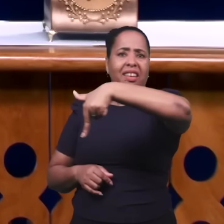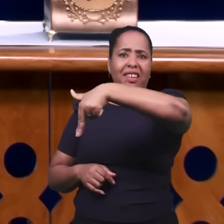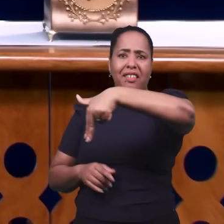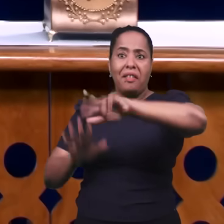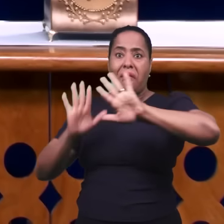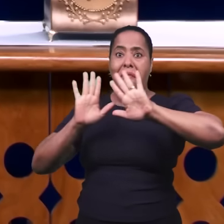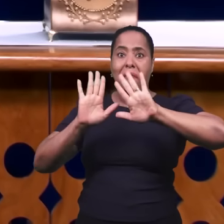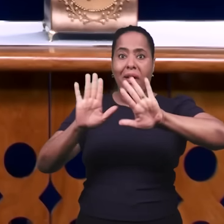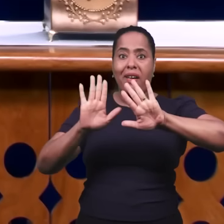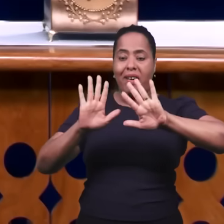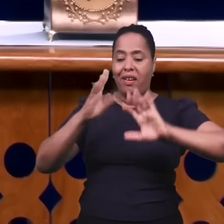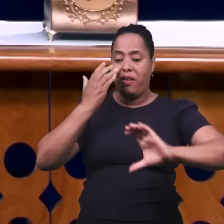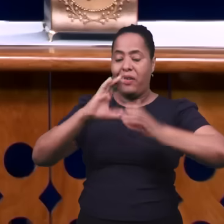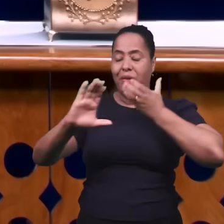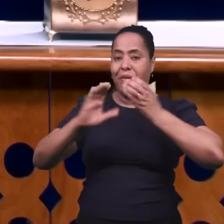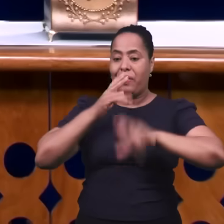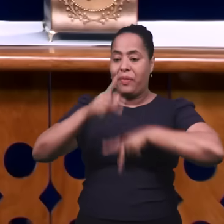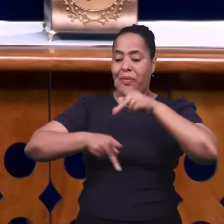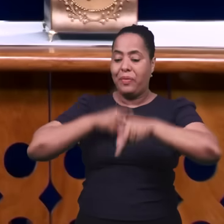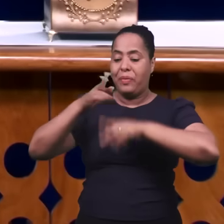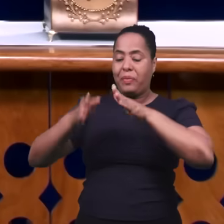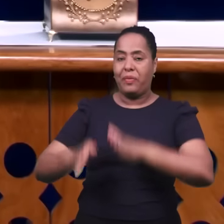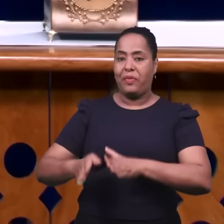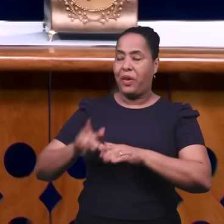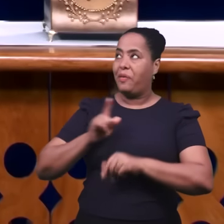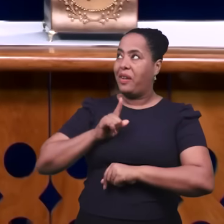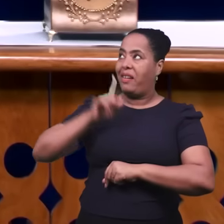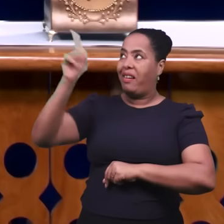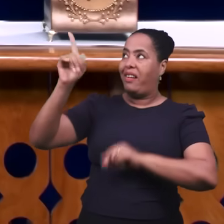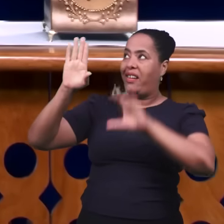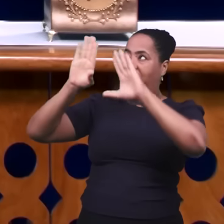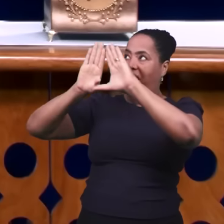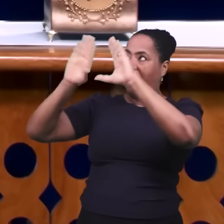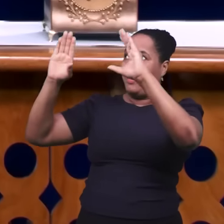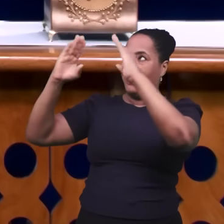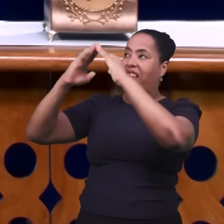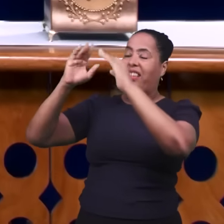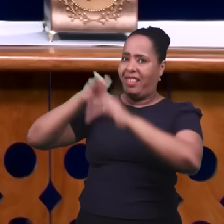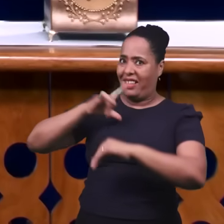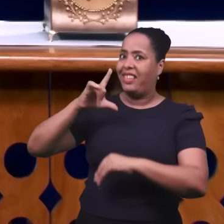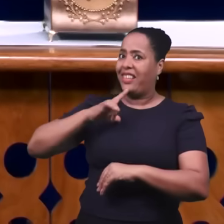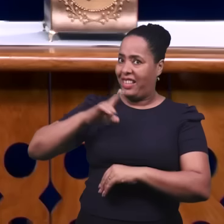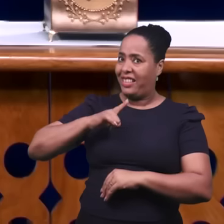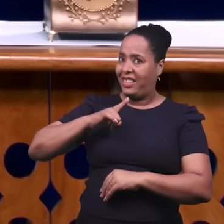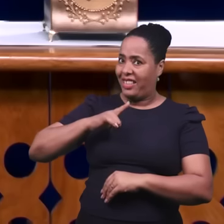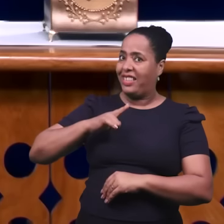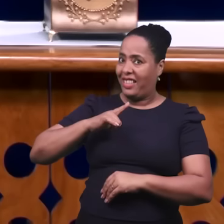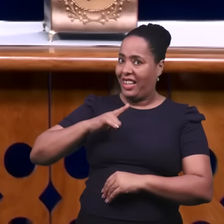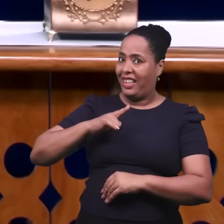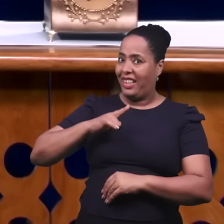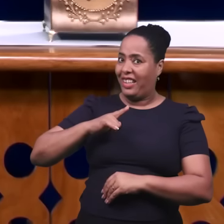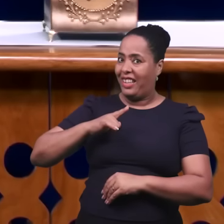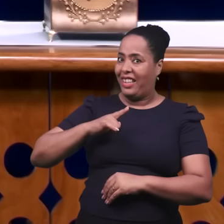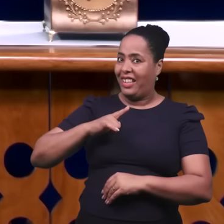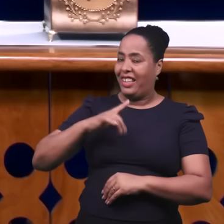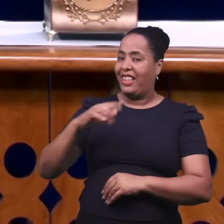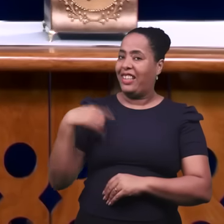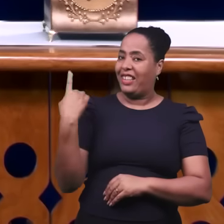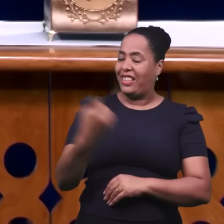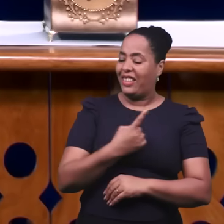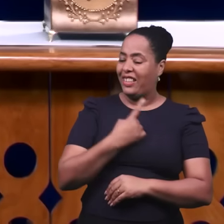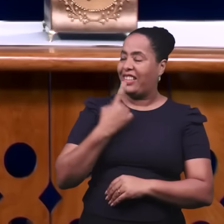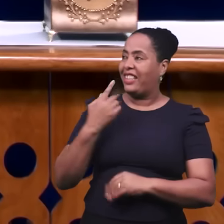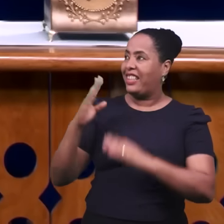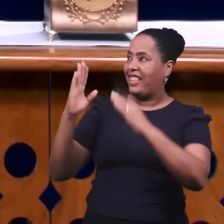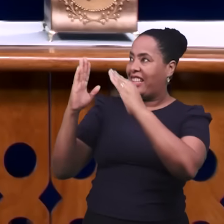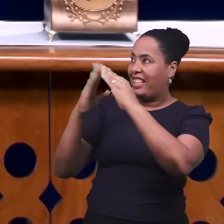igreja, porque há um lar nos esperando. E o homem vai à sua eterna casa, onde lá,